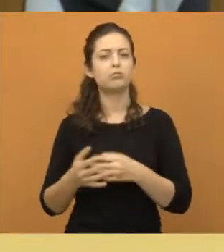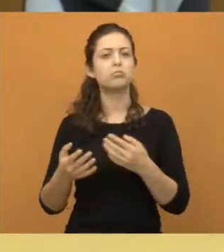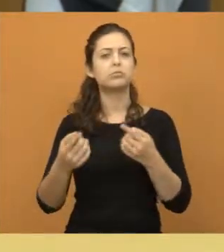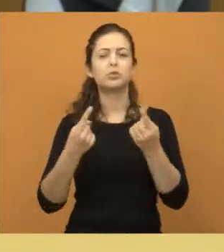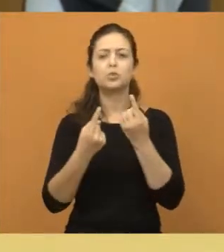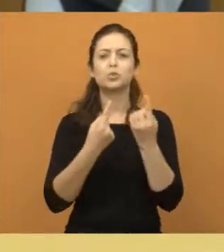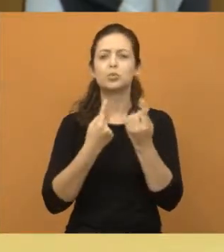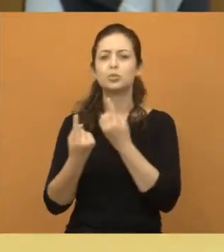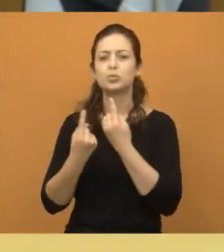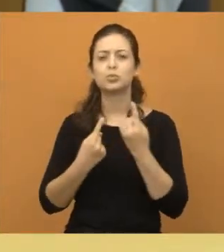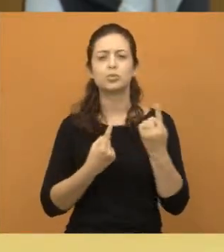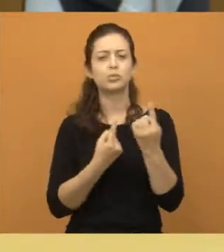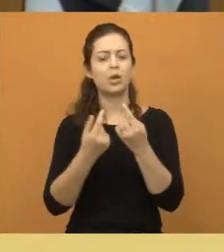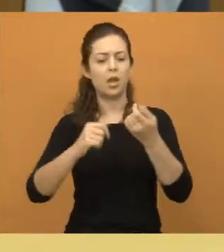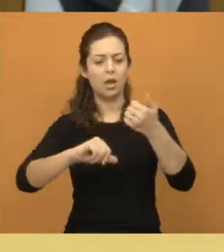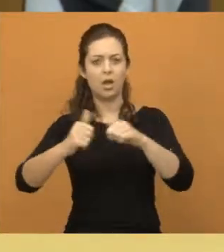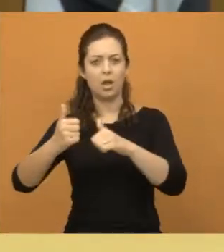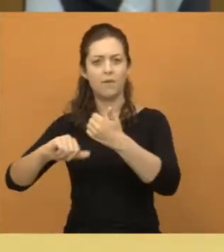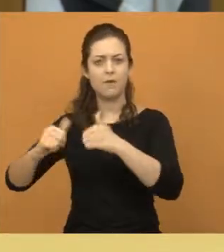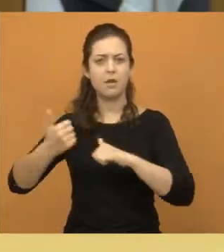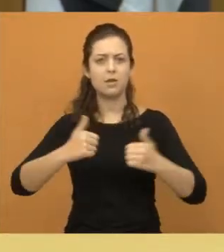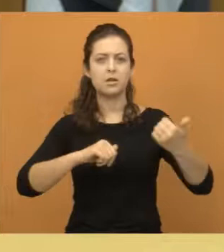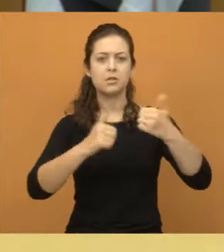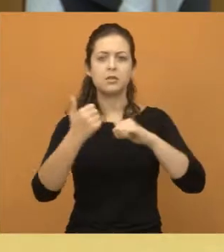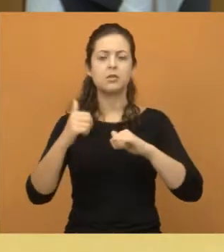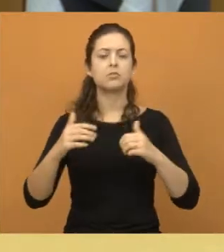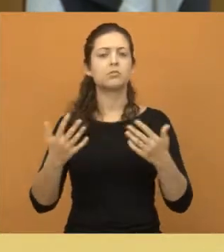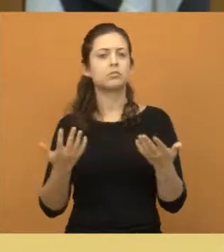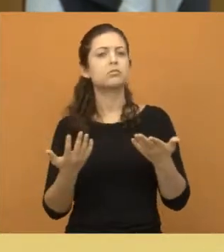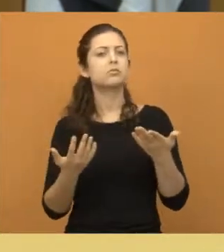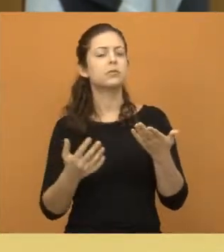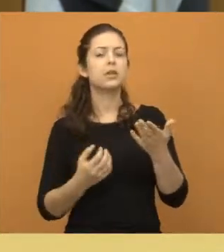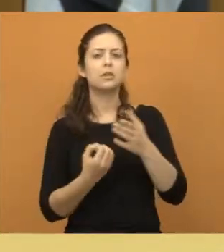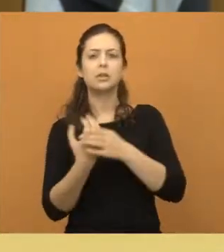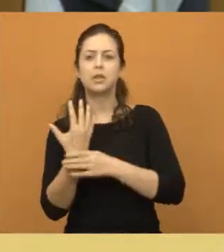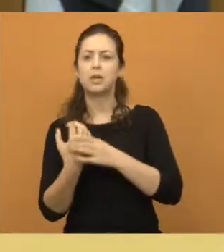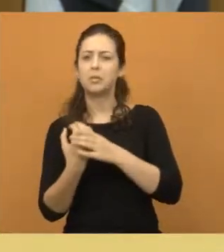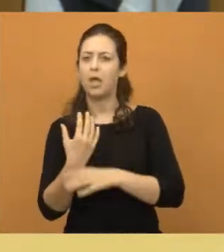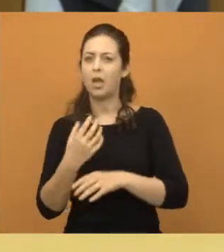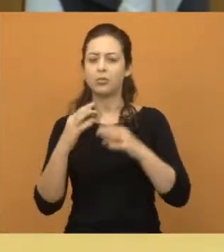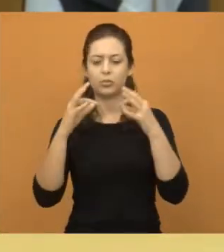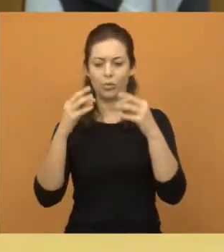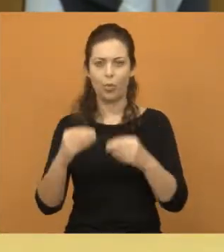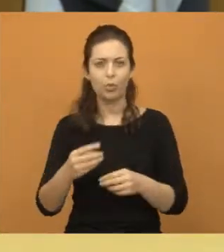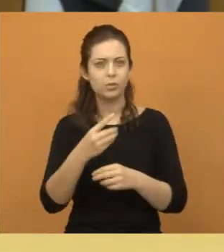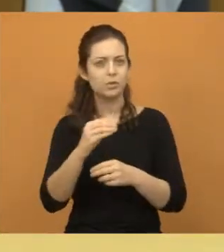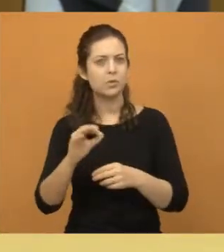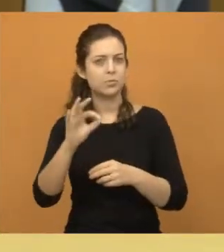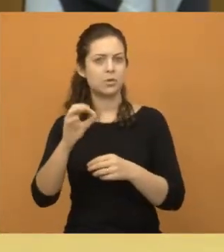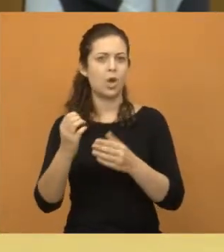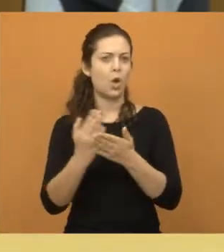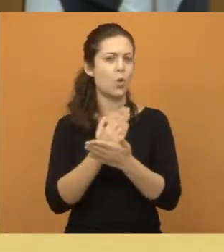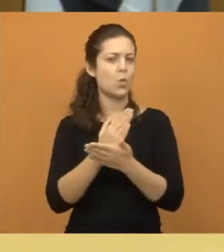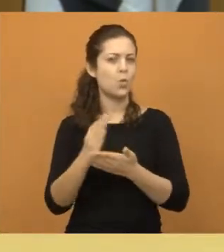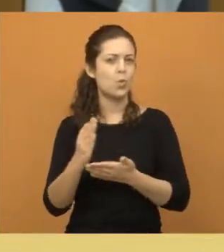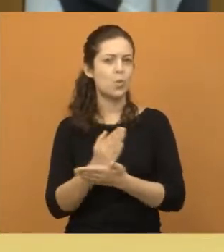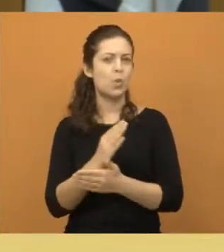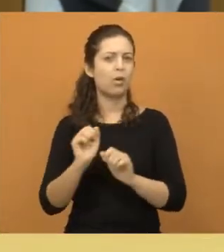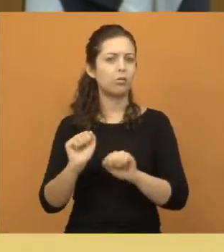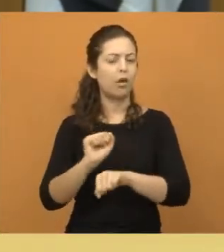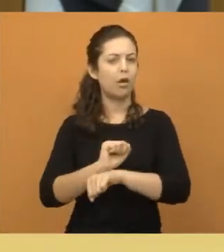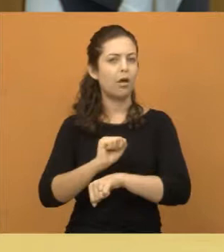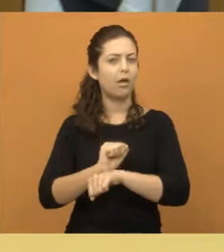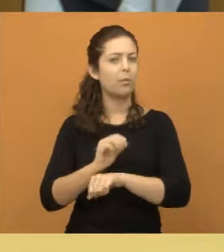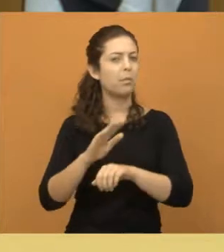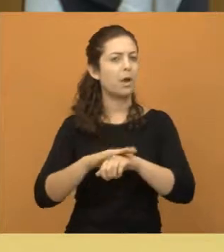que a gente pudesse fazer uma avaliação, se criaremos todos esses cargos, ou se alguns aqui são